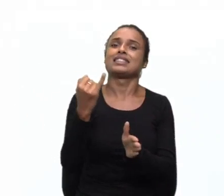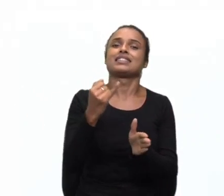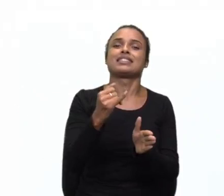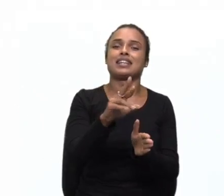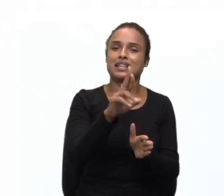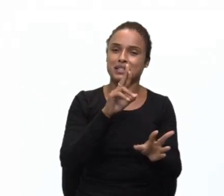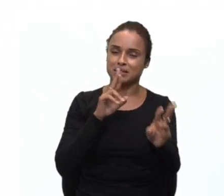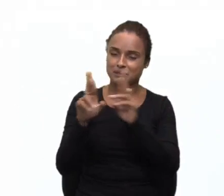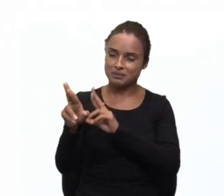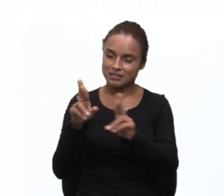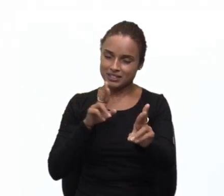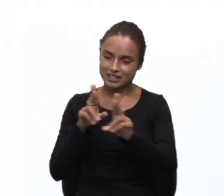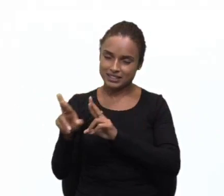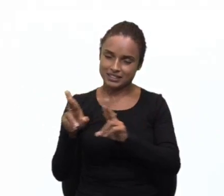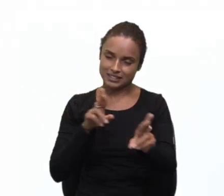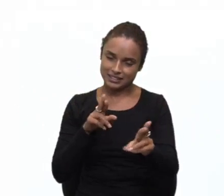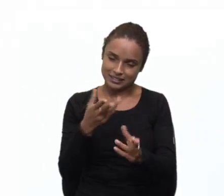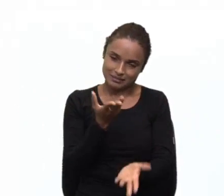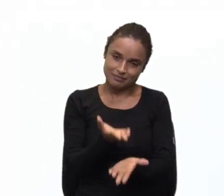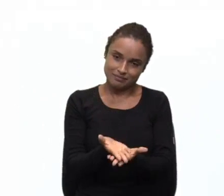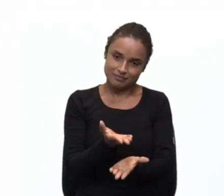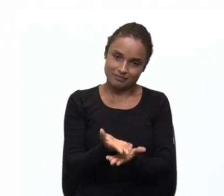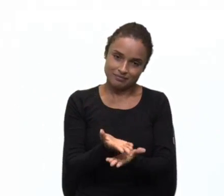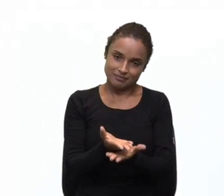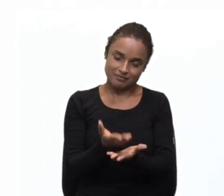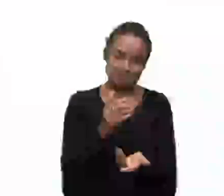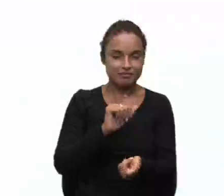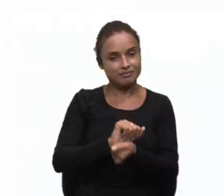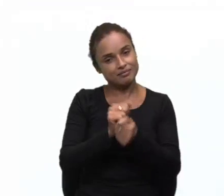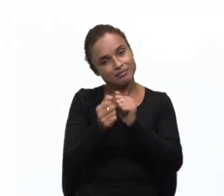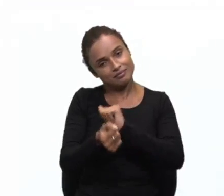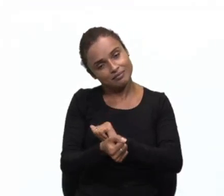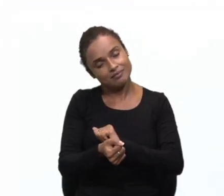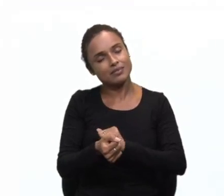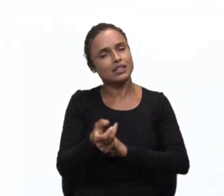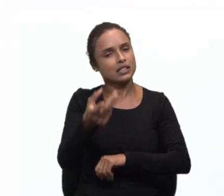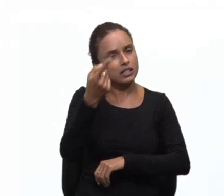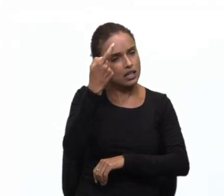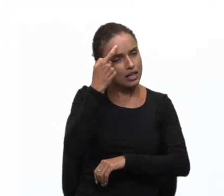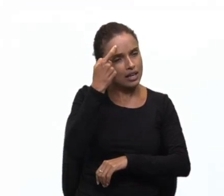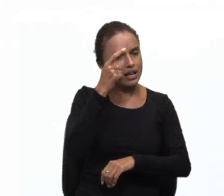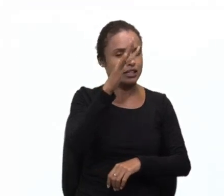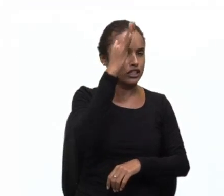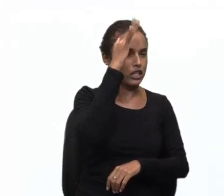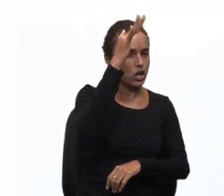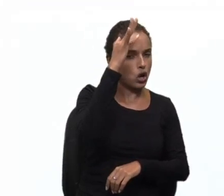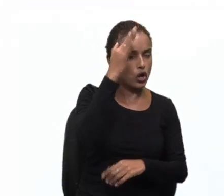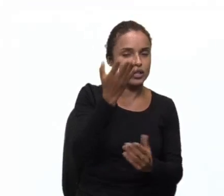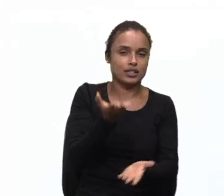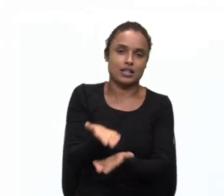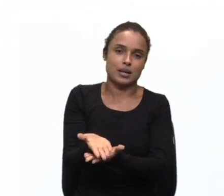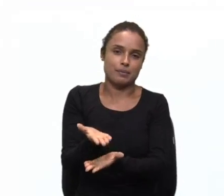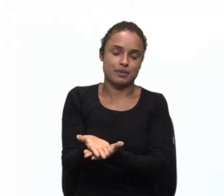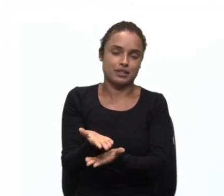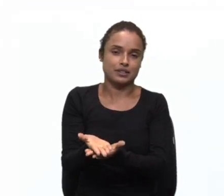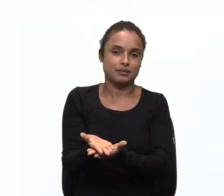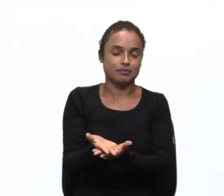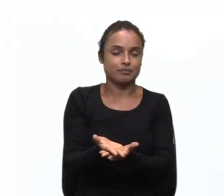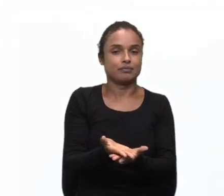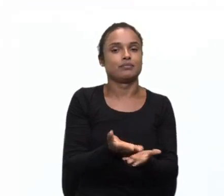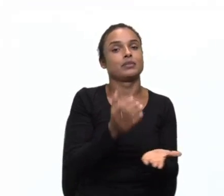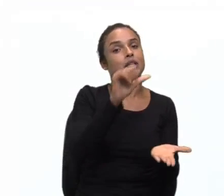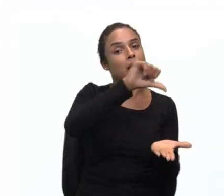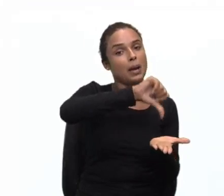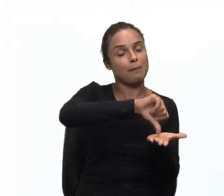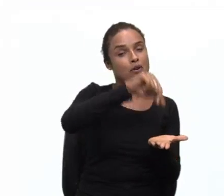conhecimento, adaptando esse movimento, esse conhecimento. Vamos ver aqui mais. Paulo do Paraná, lá de Campo Largo,